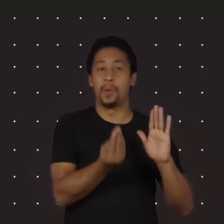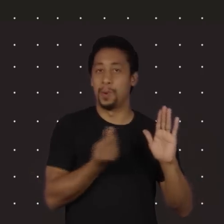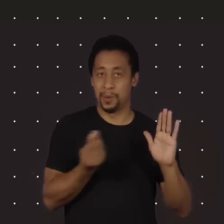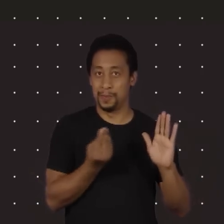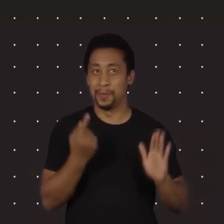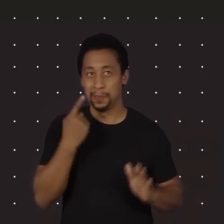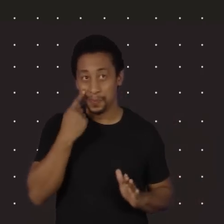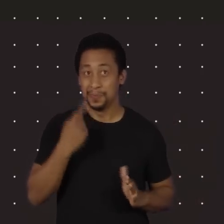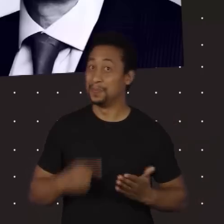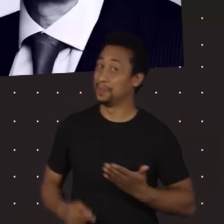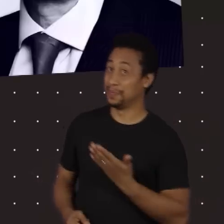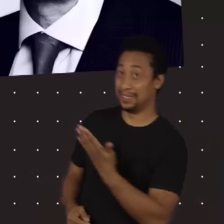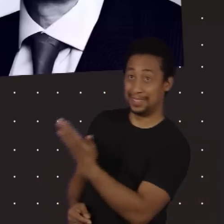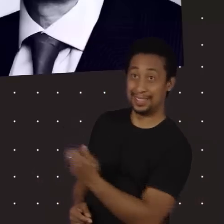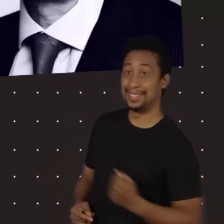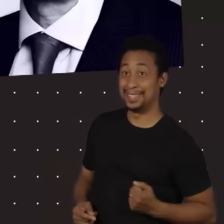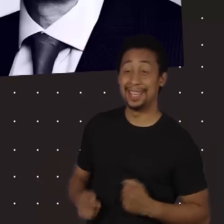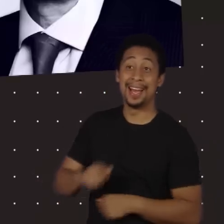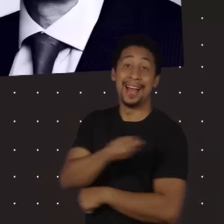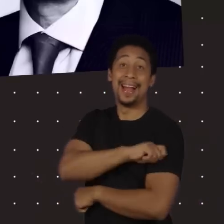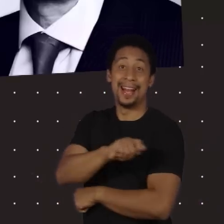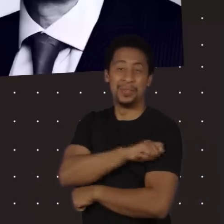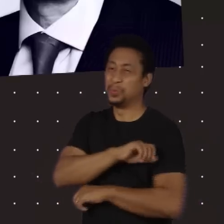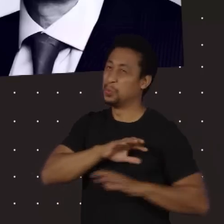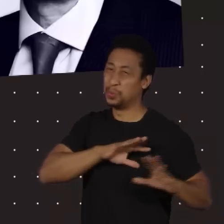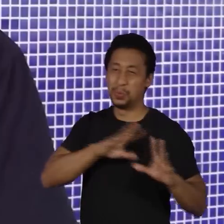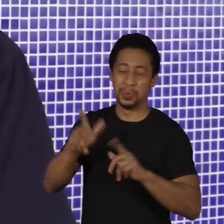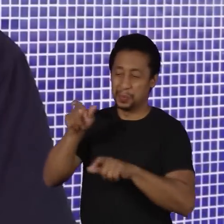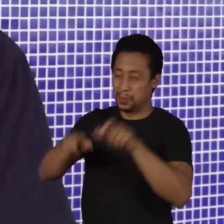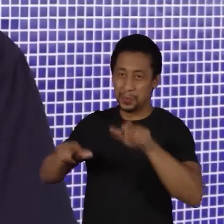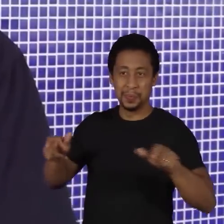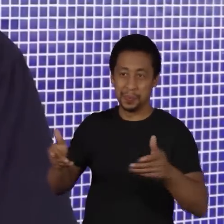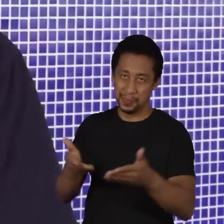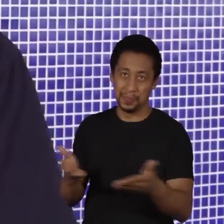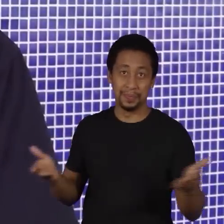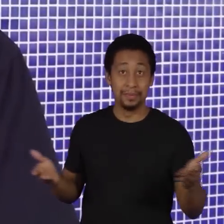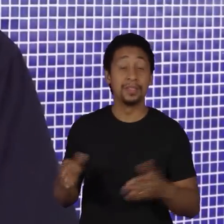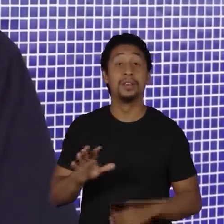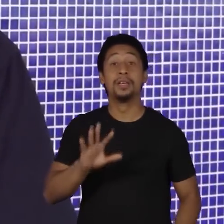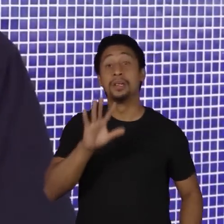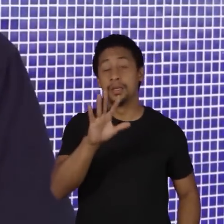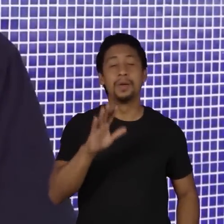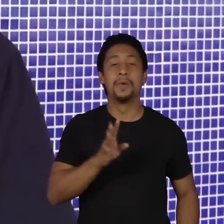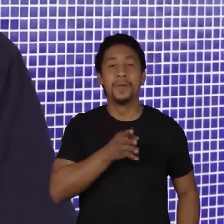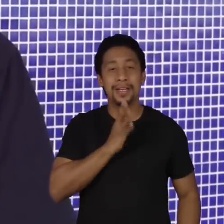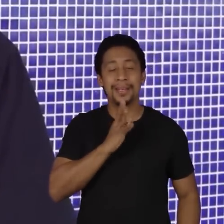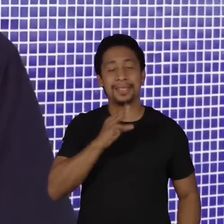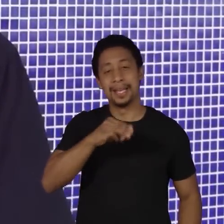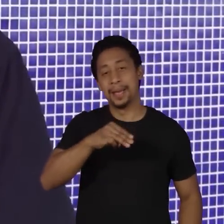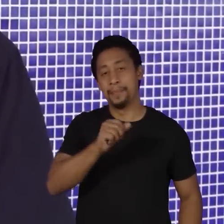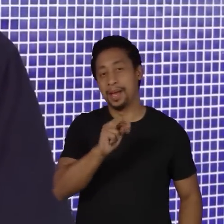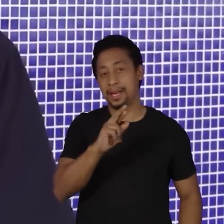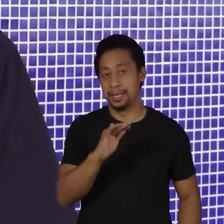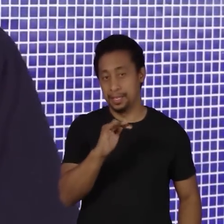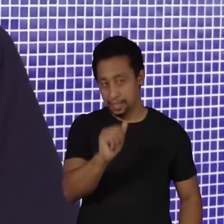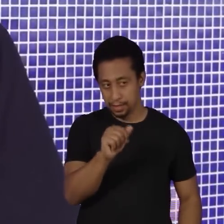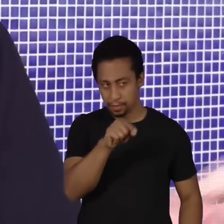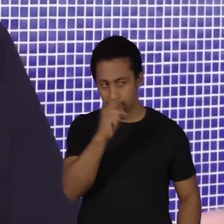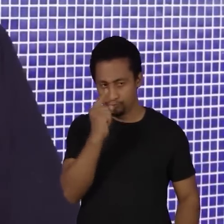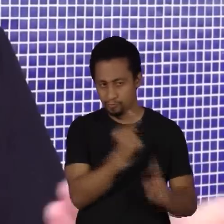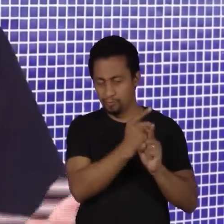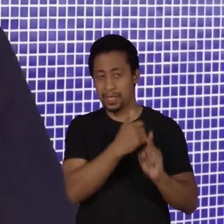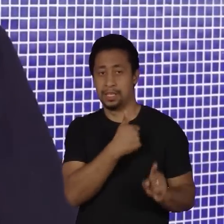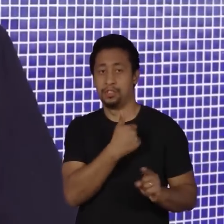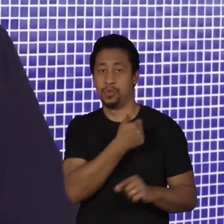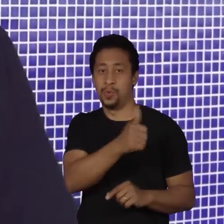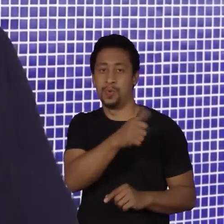Bob Wolferson foi meu aluno, Pécio Arida foi meu aluno. É verdade, eu conheci a Maria Alice aos 11 anos de idade. Eu era ainda uma criança,